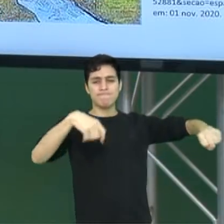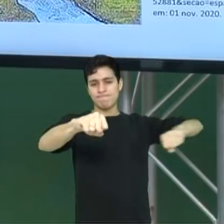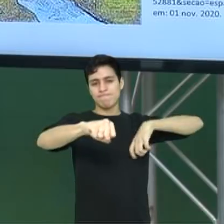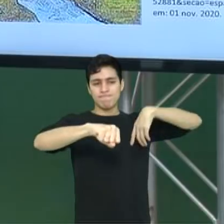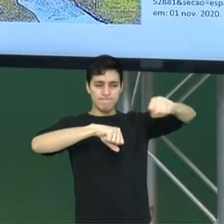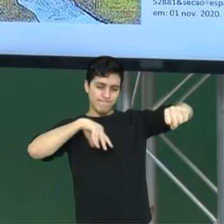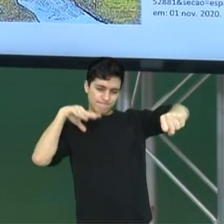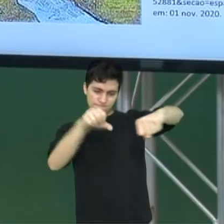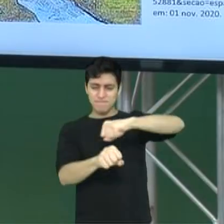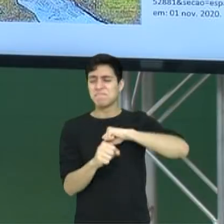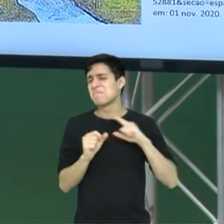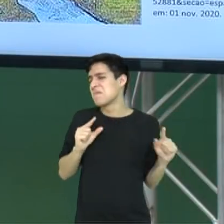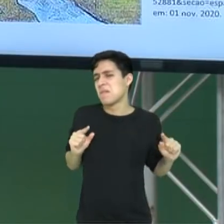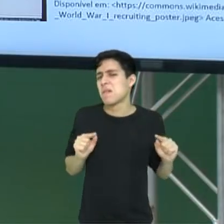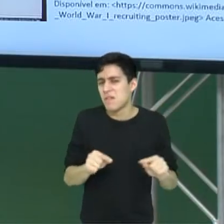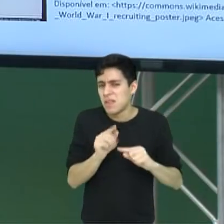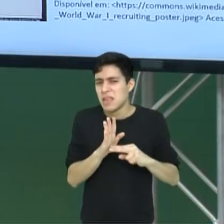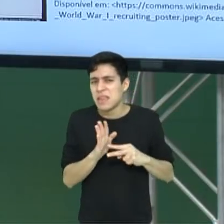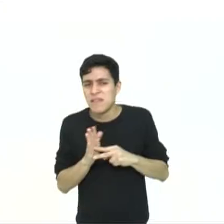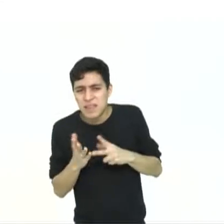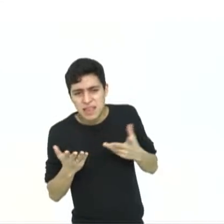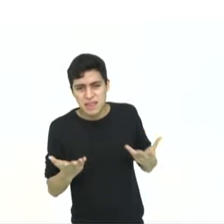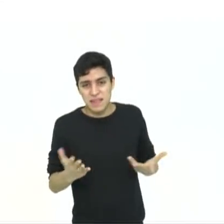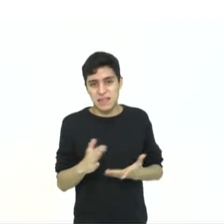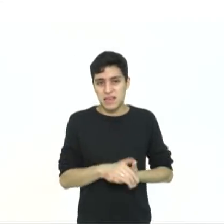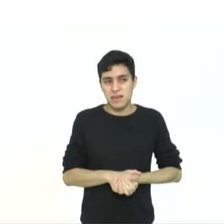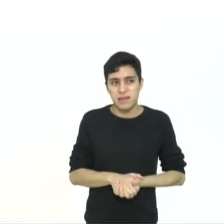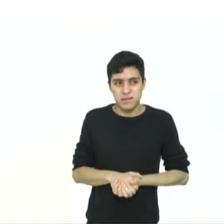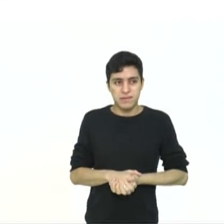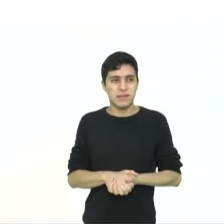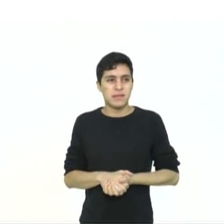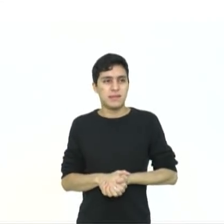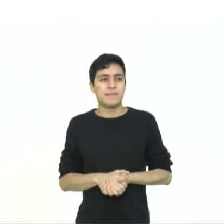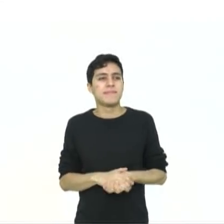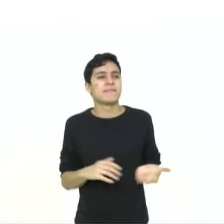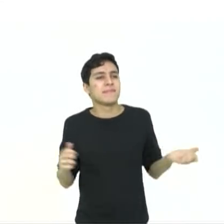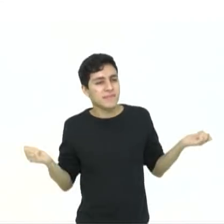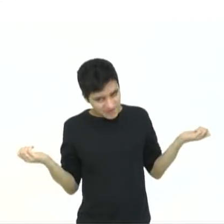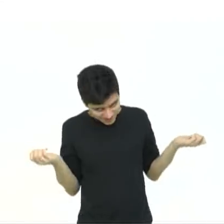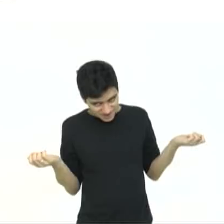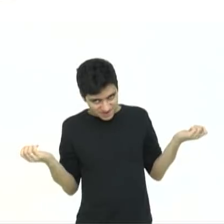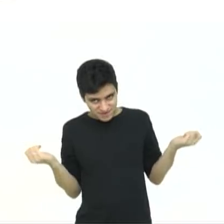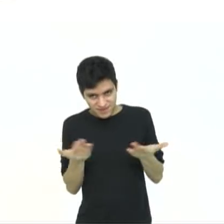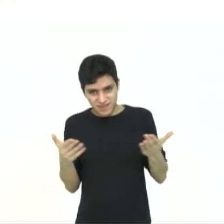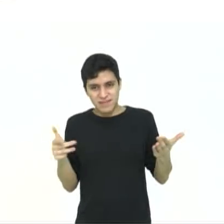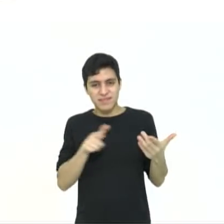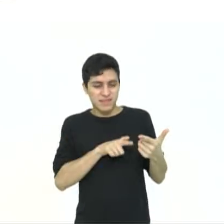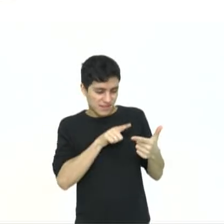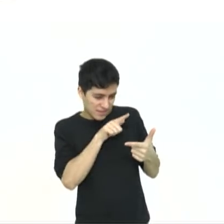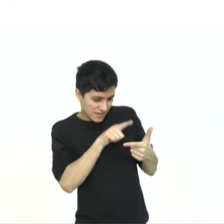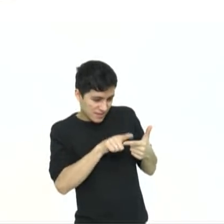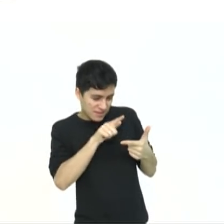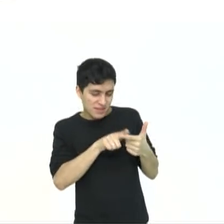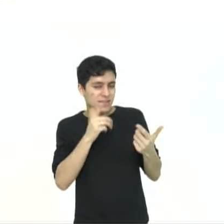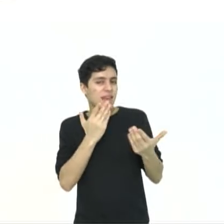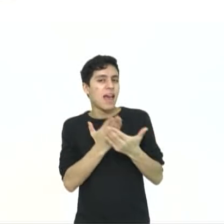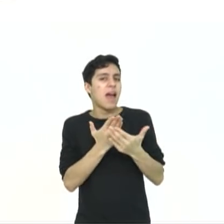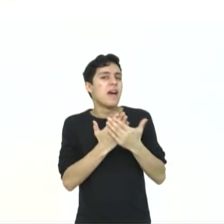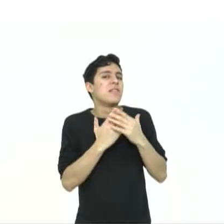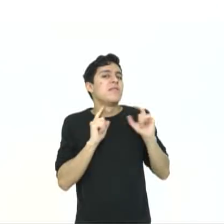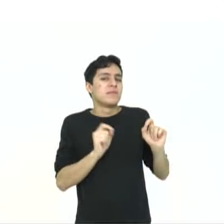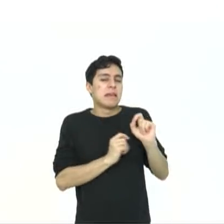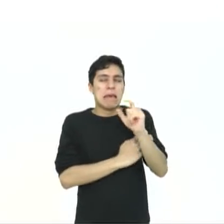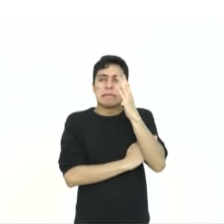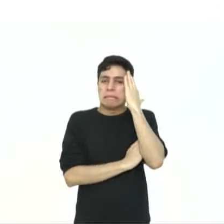O que é isso, professor? Agora eu trago para vocês a problemática. A problemática da aula é entendermos que